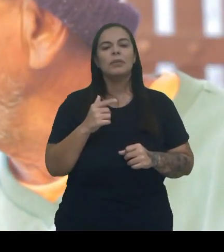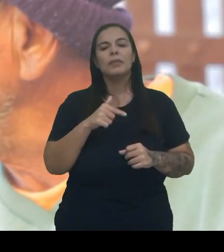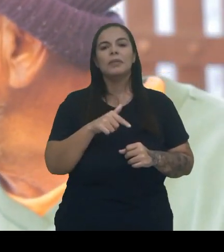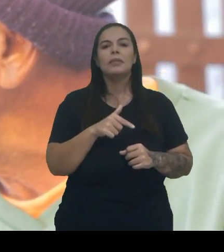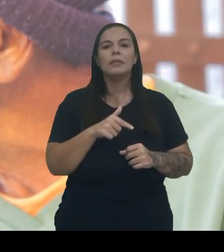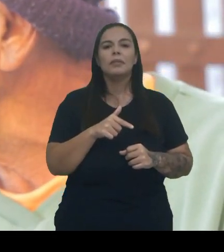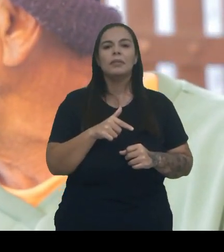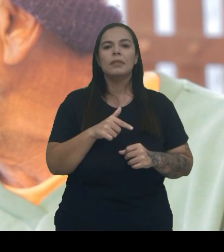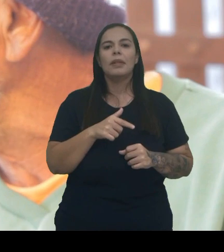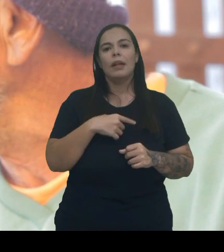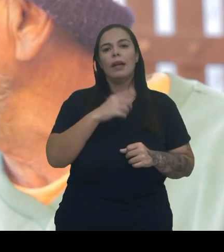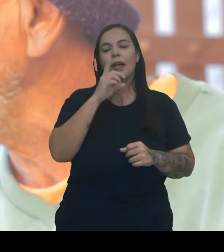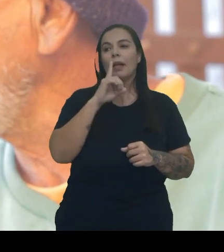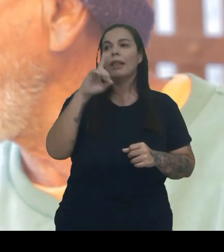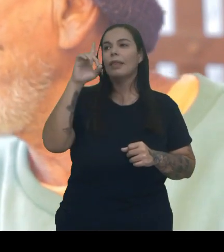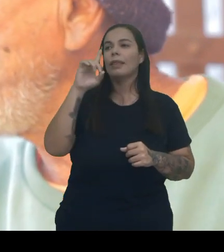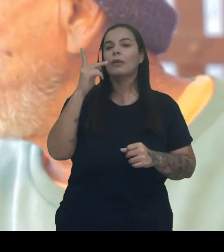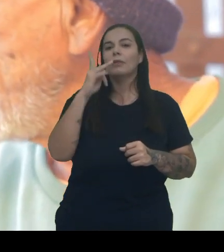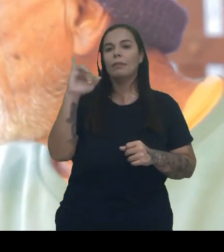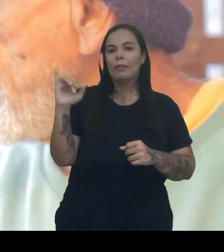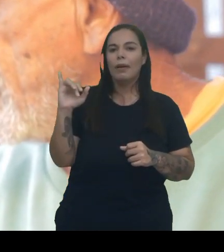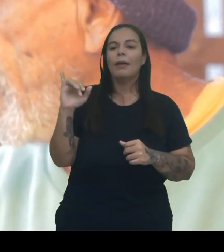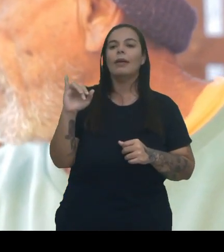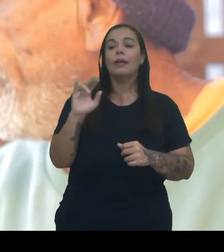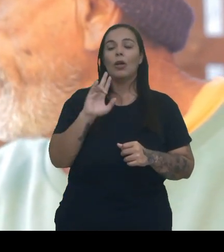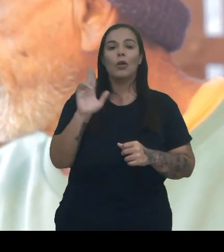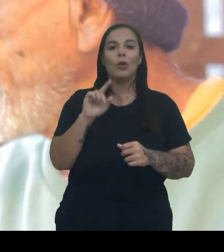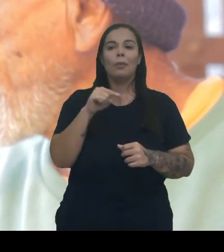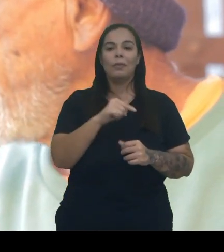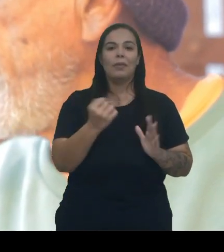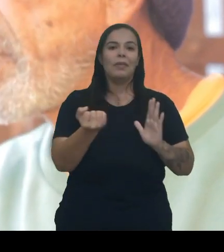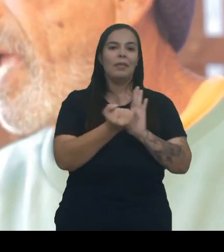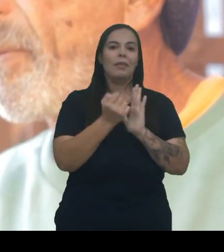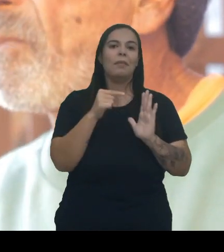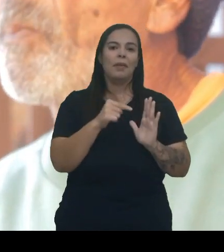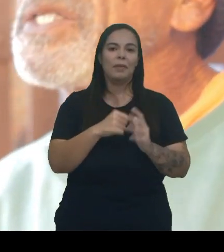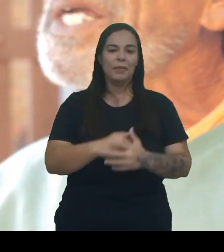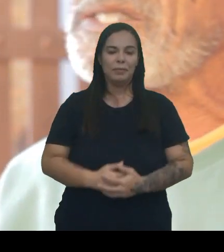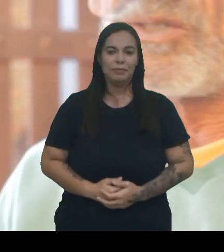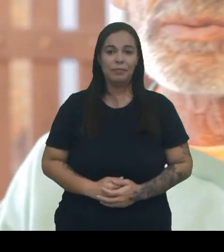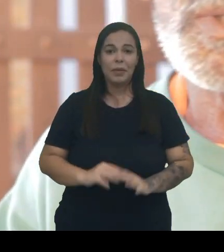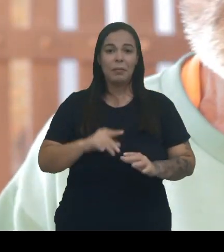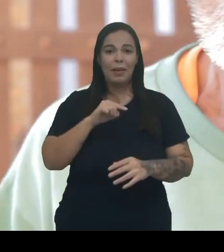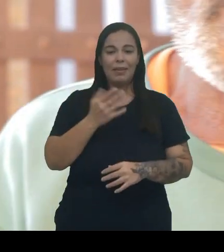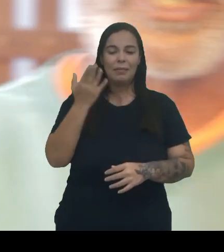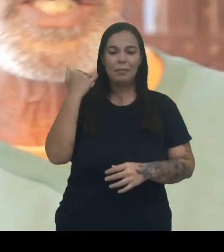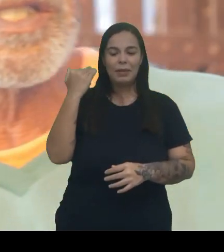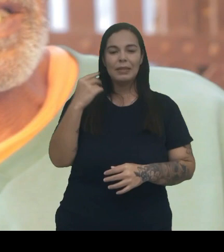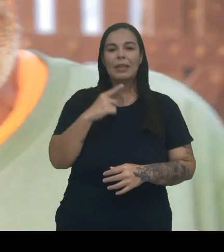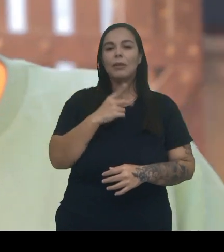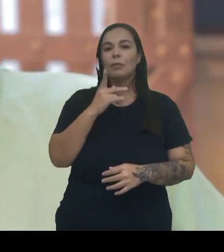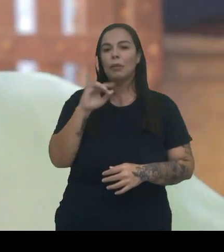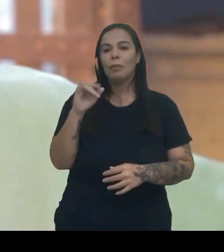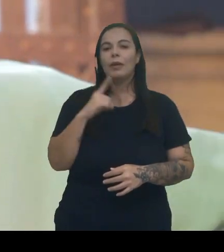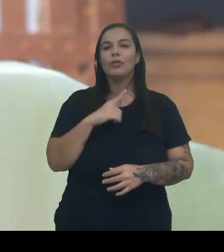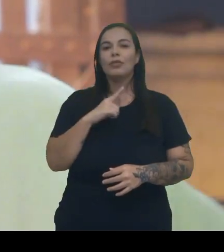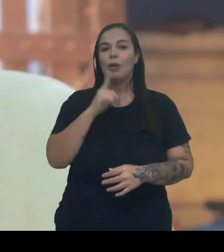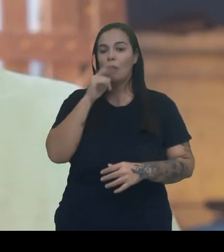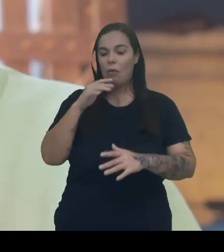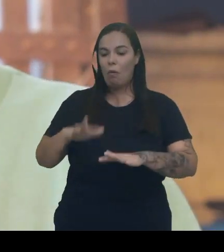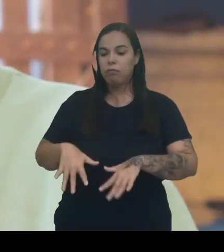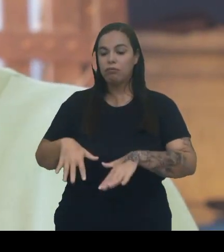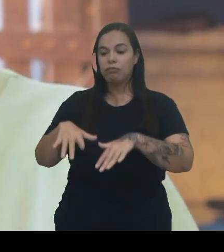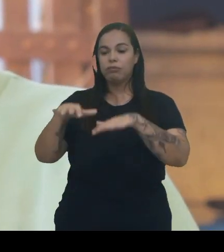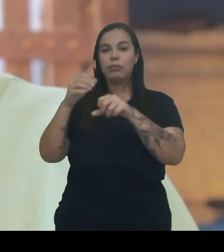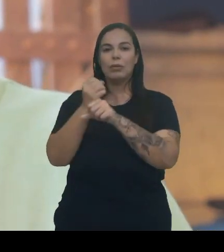é Pai. Eu digo, Deus é Pai, Deus é Pai. E nessa época, meu pai tinha tido a enchente de 64, derrubou isso